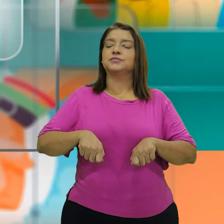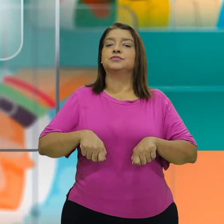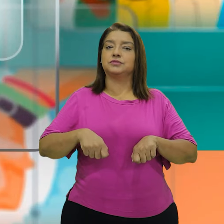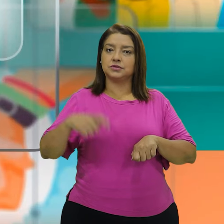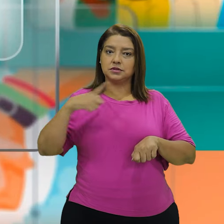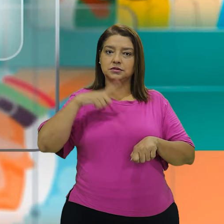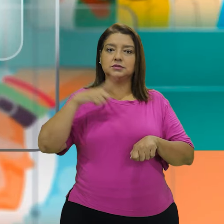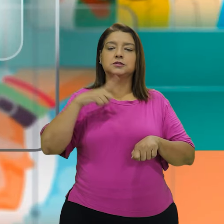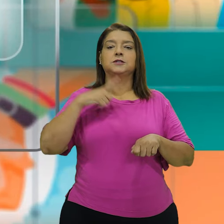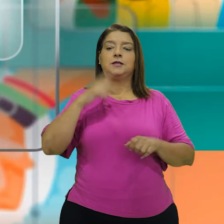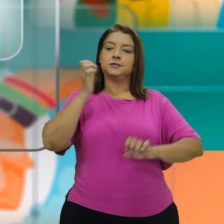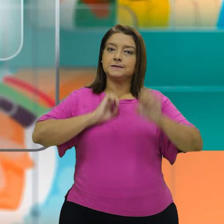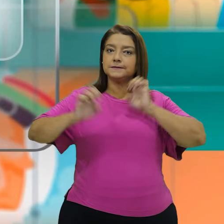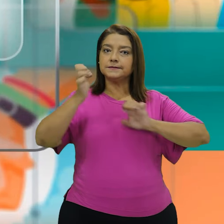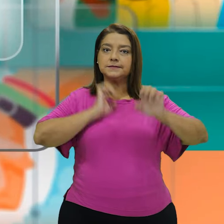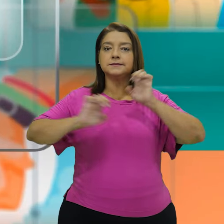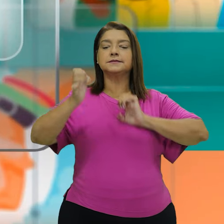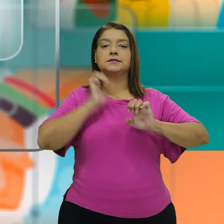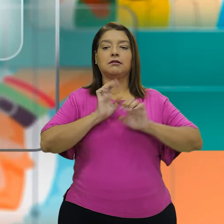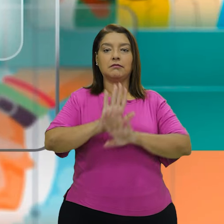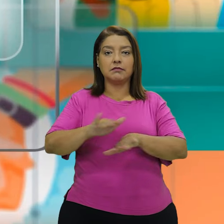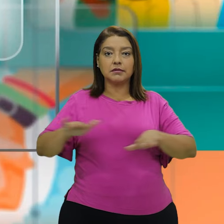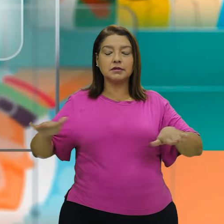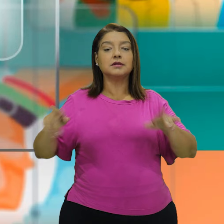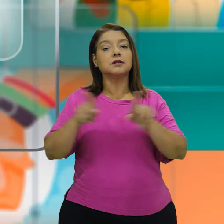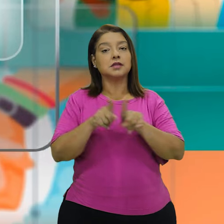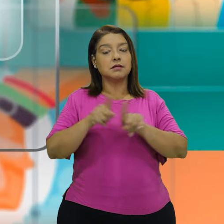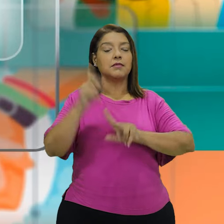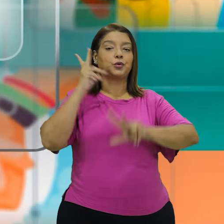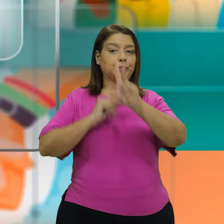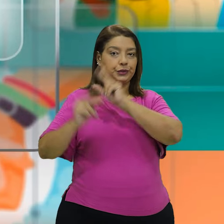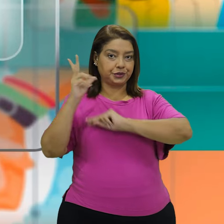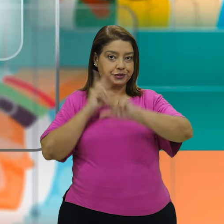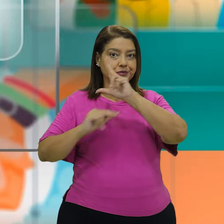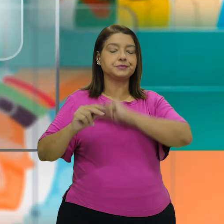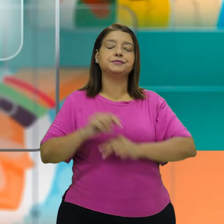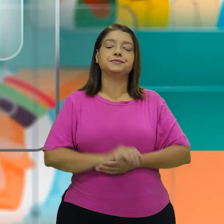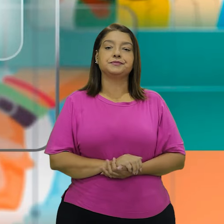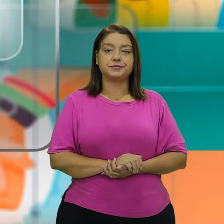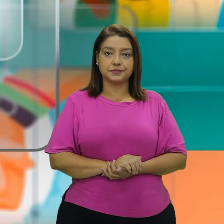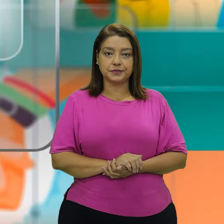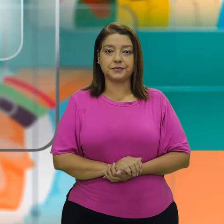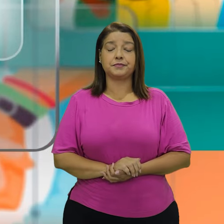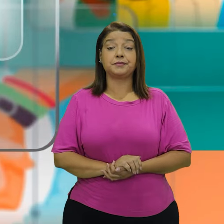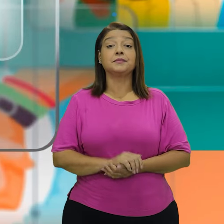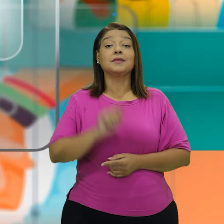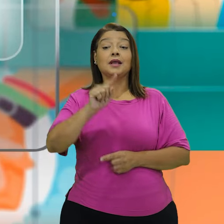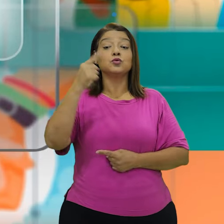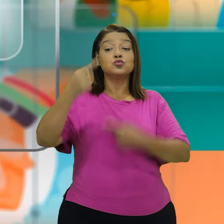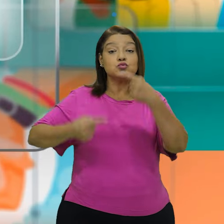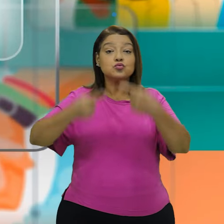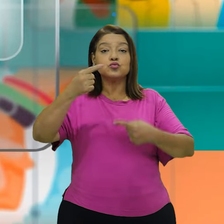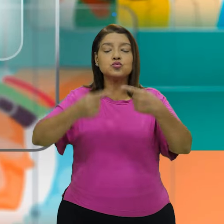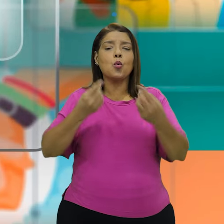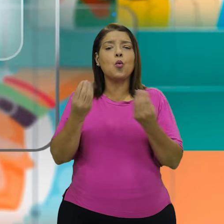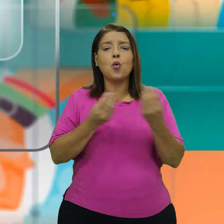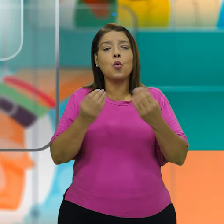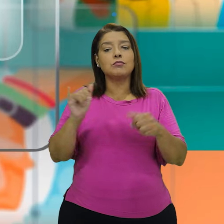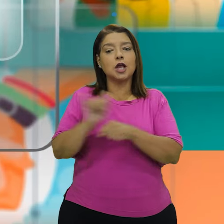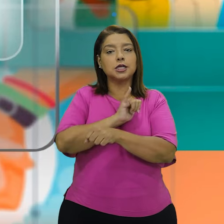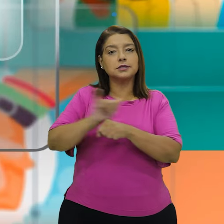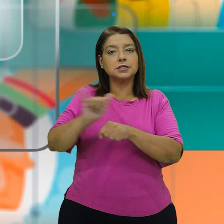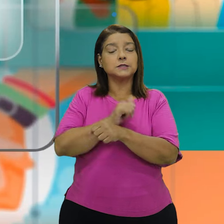tornar grandes fontes de estresse para as crianças e também para os adolescentes. E para discutir